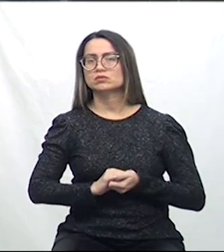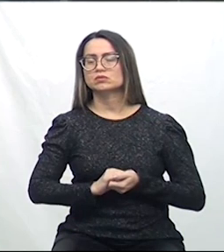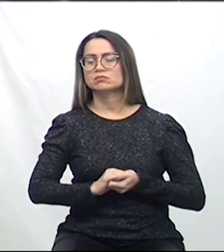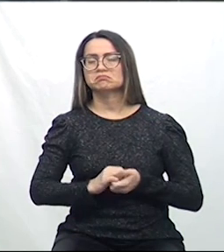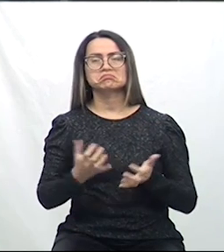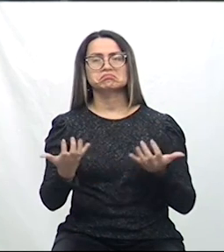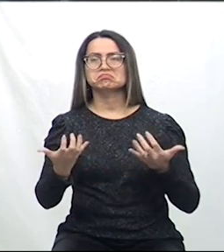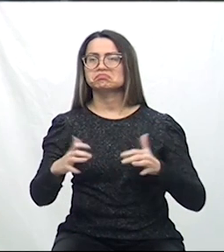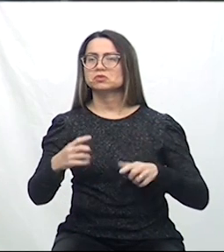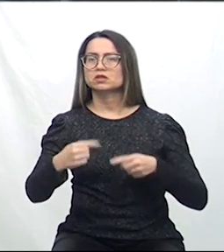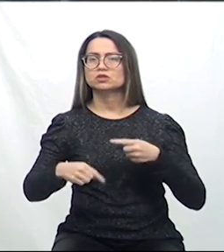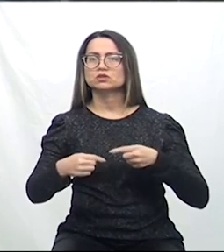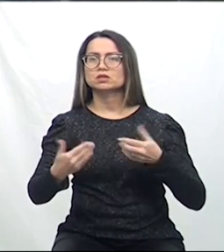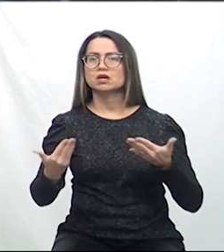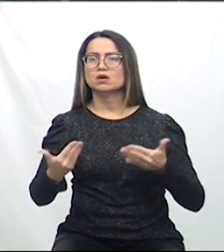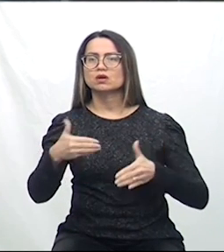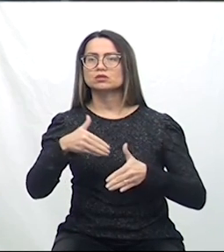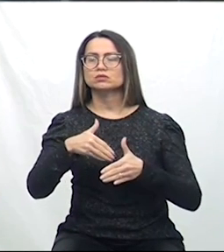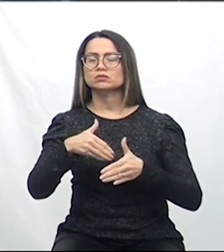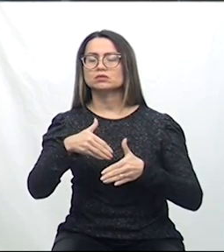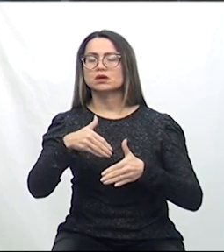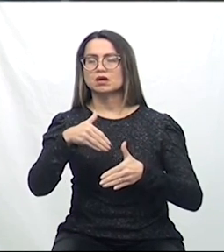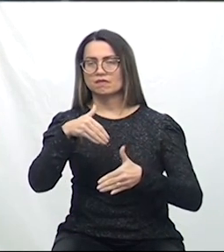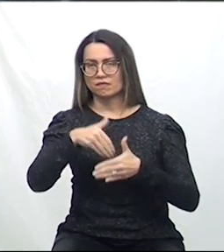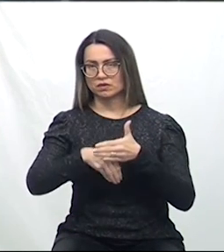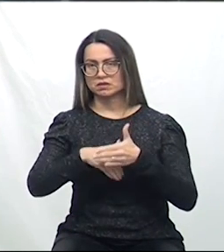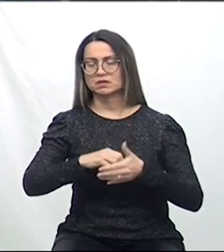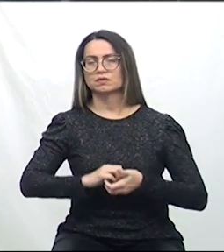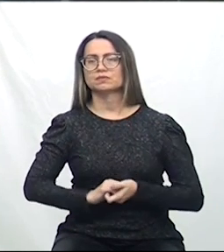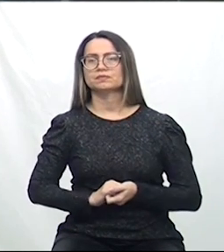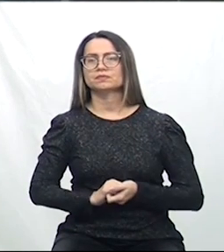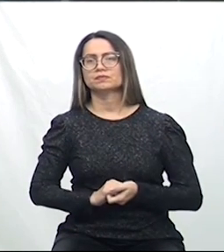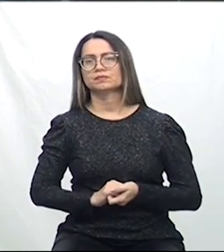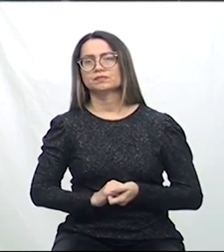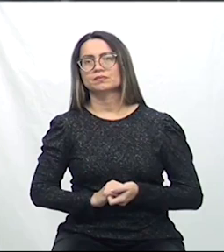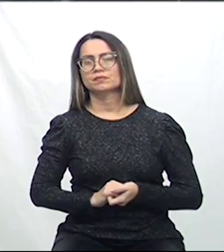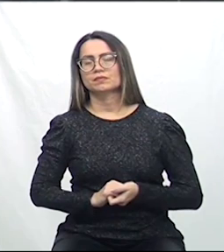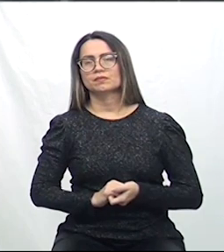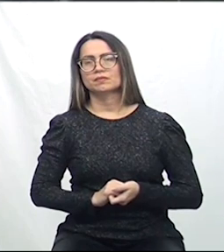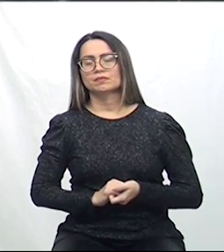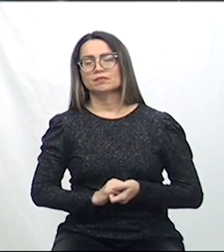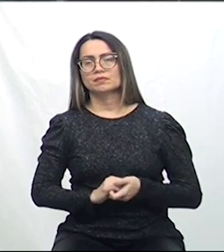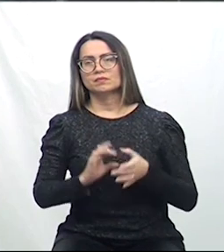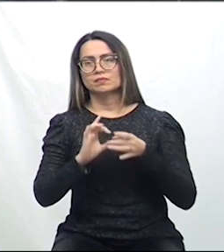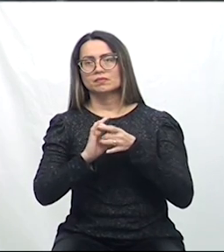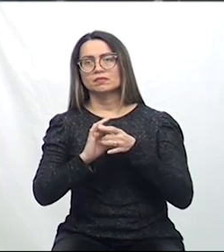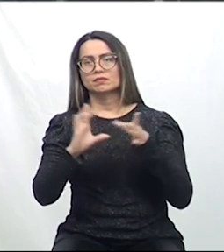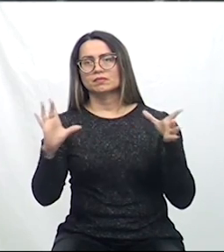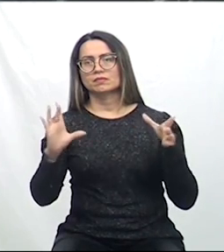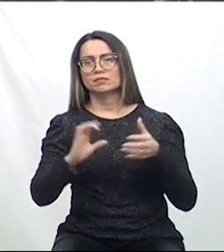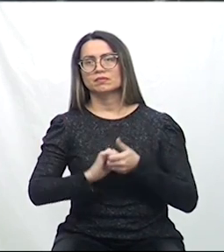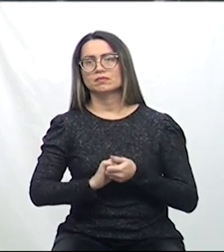Não havendo quem queira discutir, os projetos estão em votação. Votação liberada.